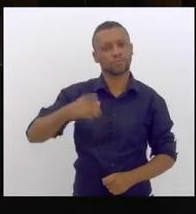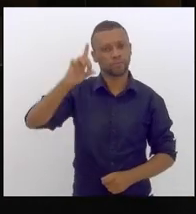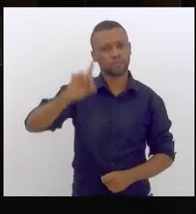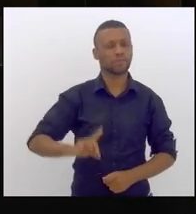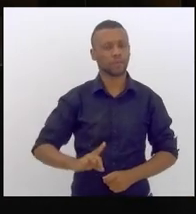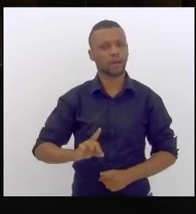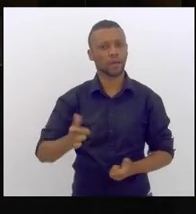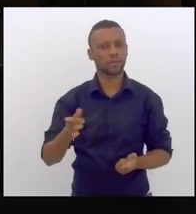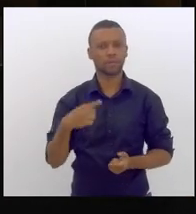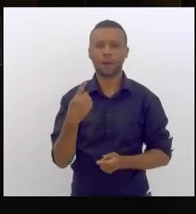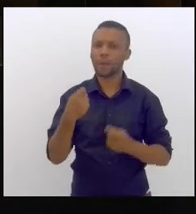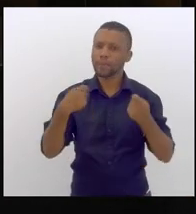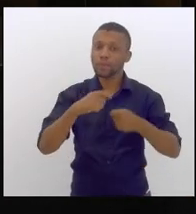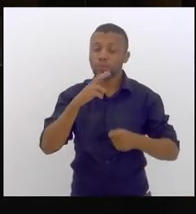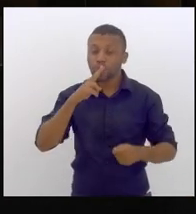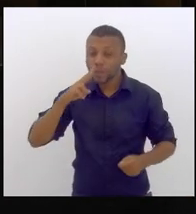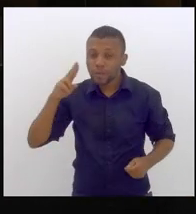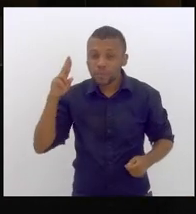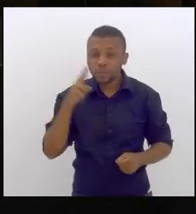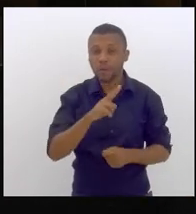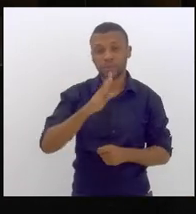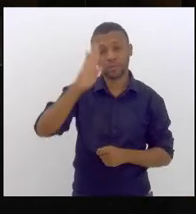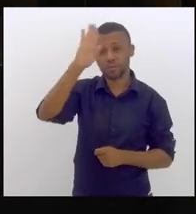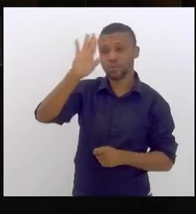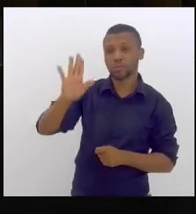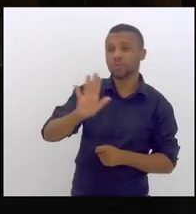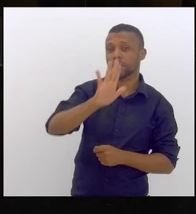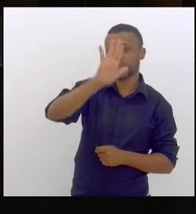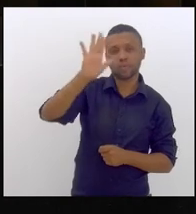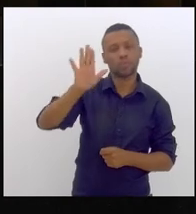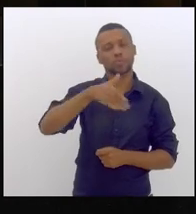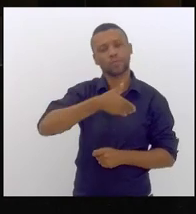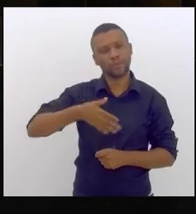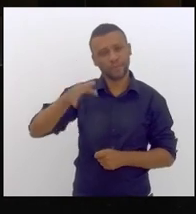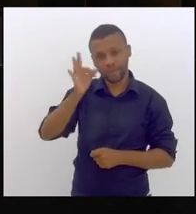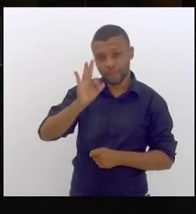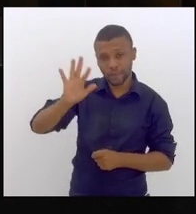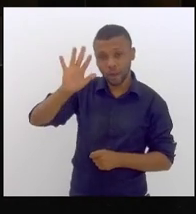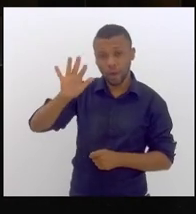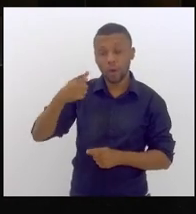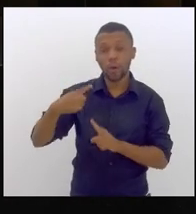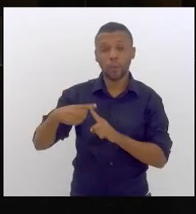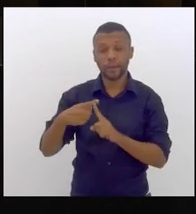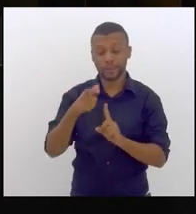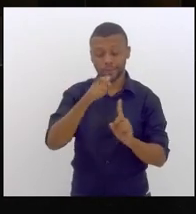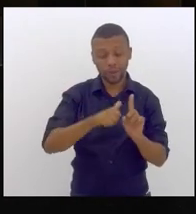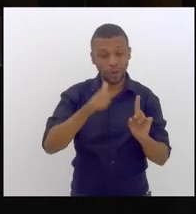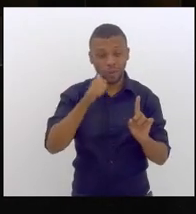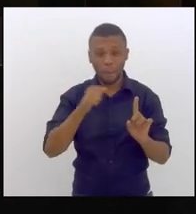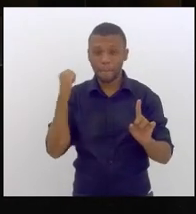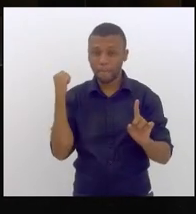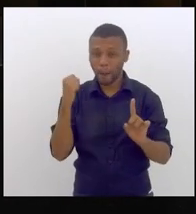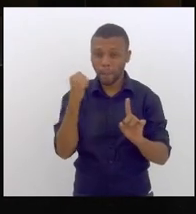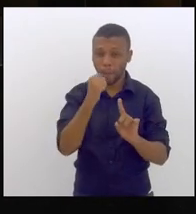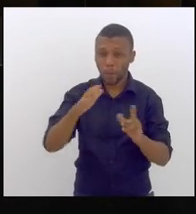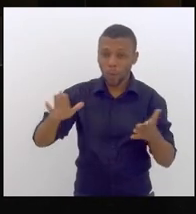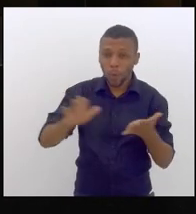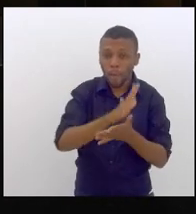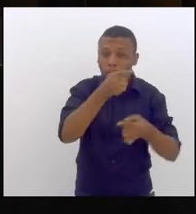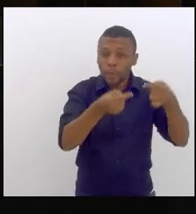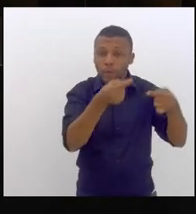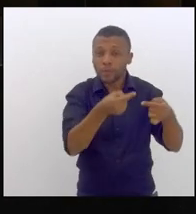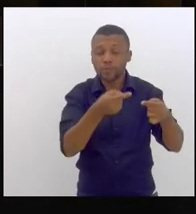gente precisa de uma resposta do Estado brasileiro, porque o feminicídio político de Marielle Franco é, sem